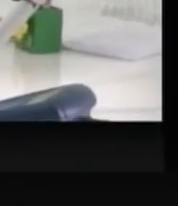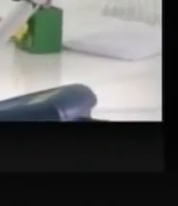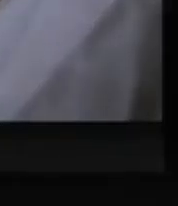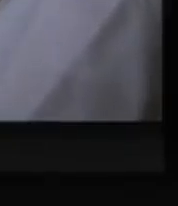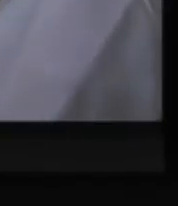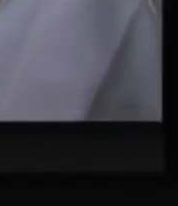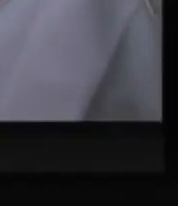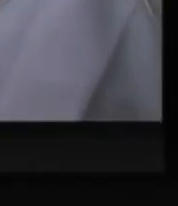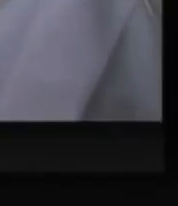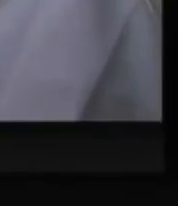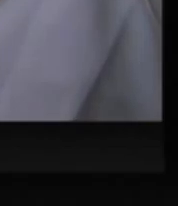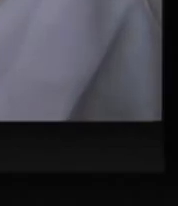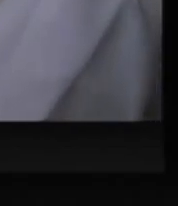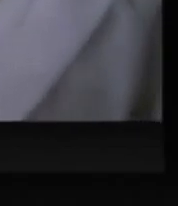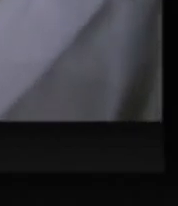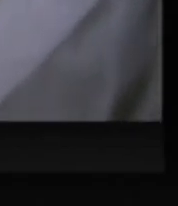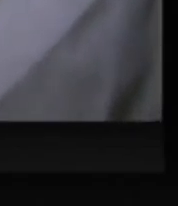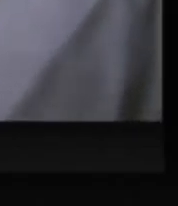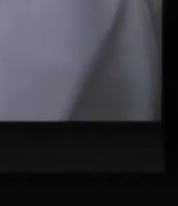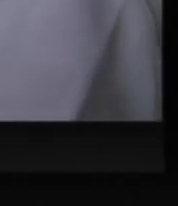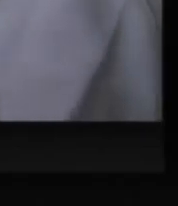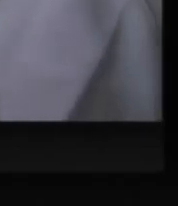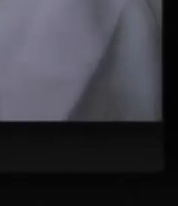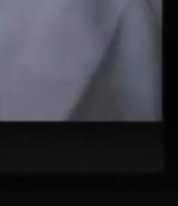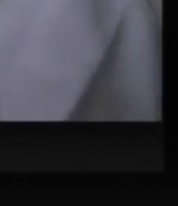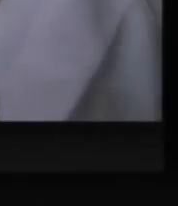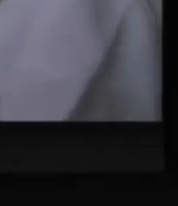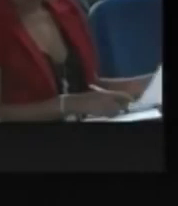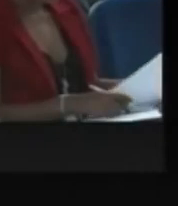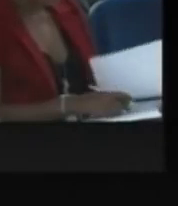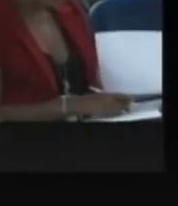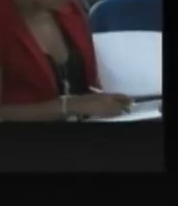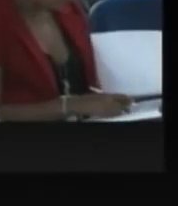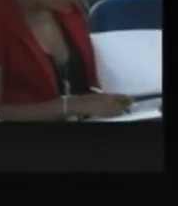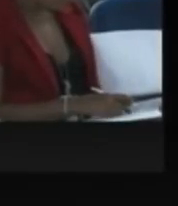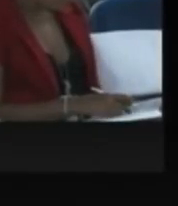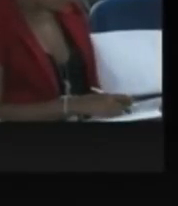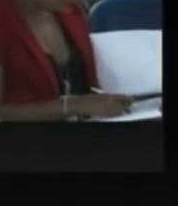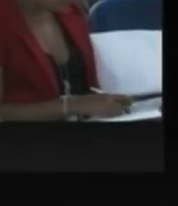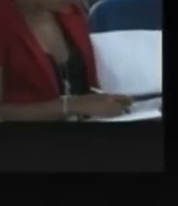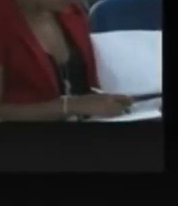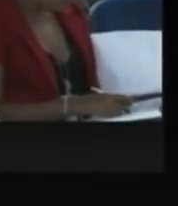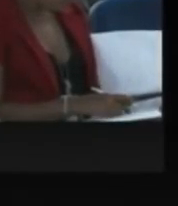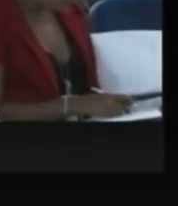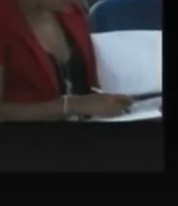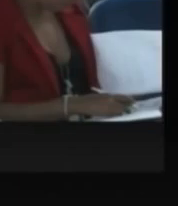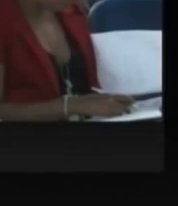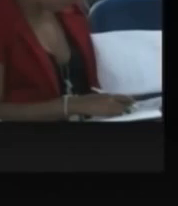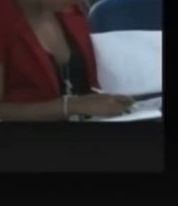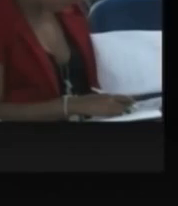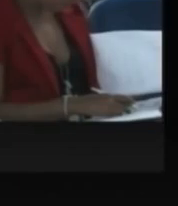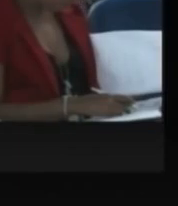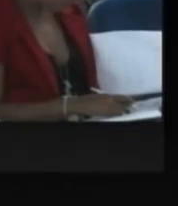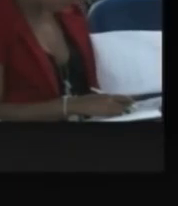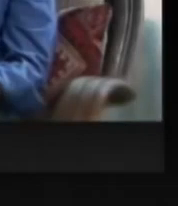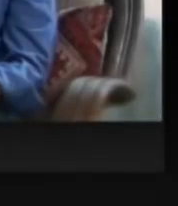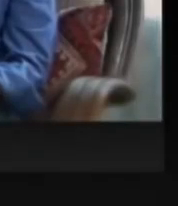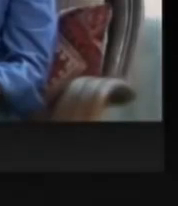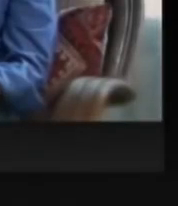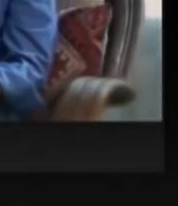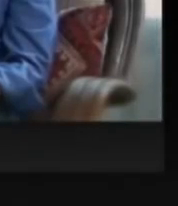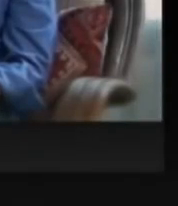2005, 2008 e 2010, totalizando um investimento de mais de R$ 20 milhões destinados à produção do conhecimento.